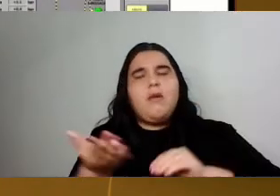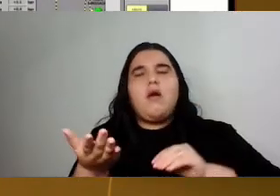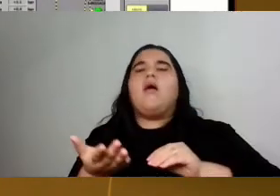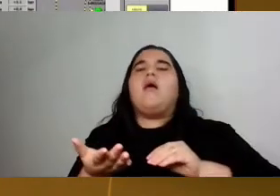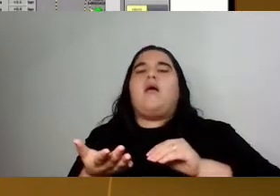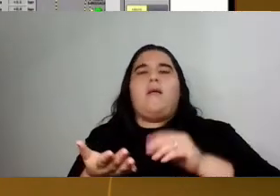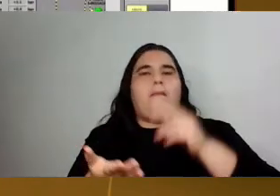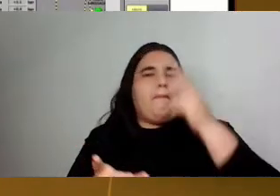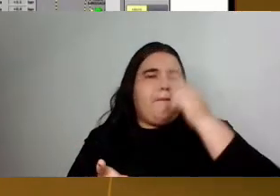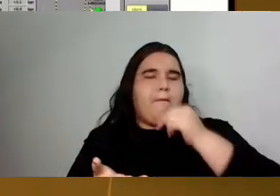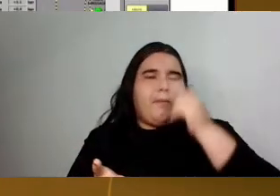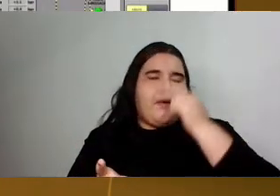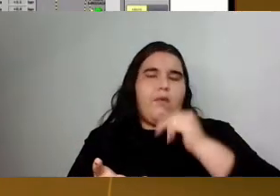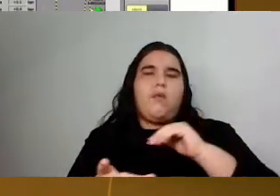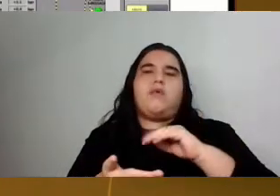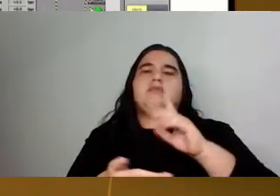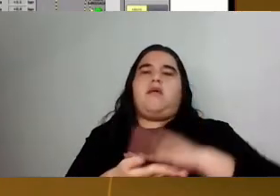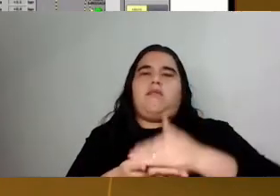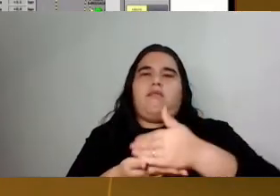foi viabilizado